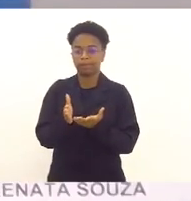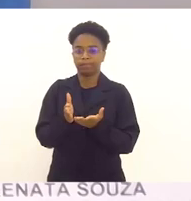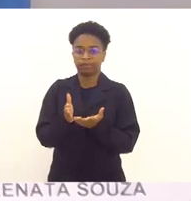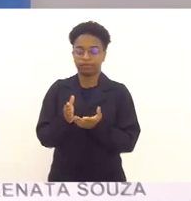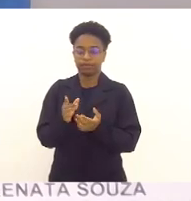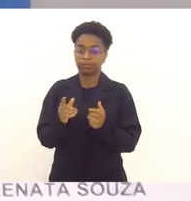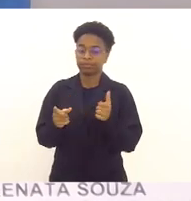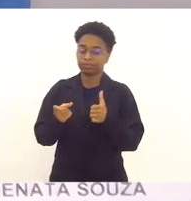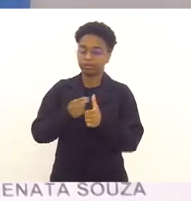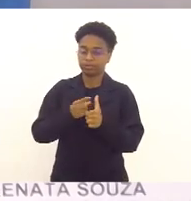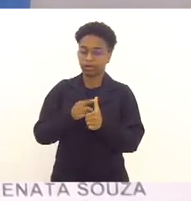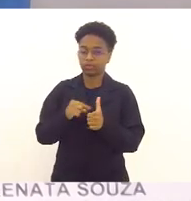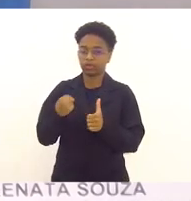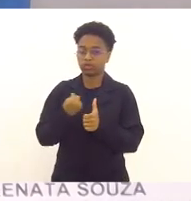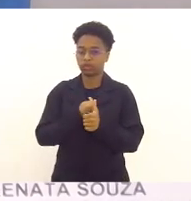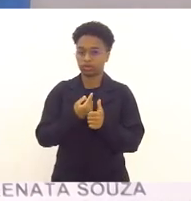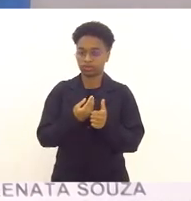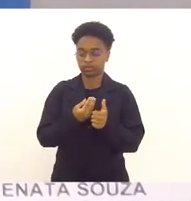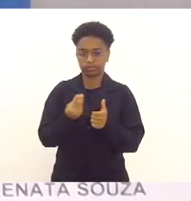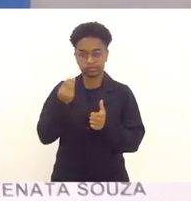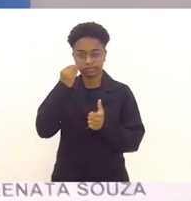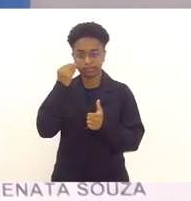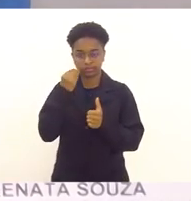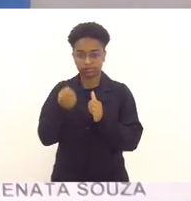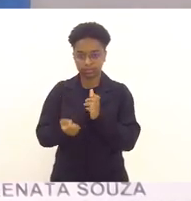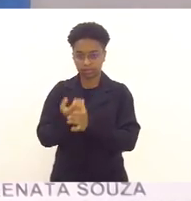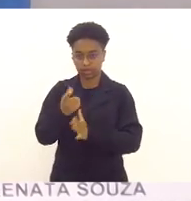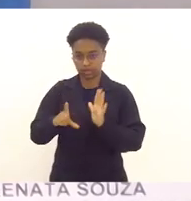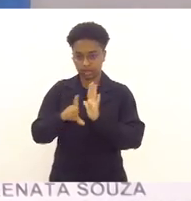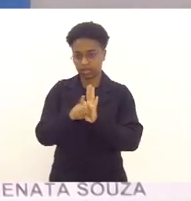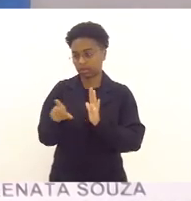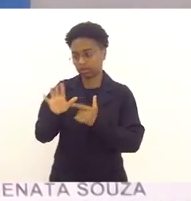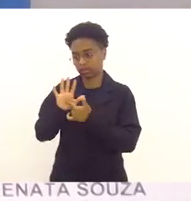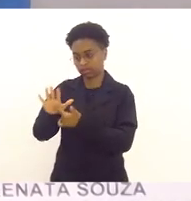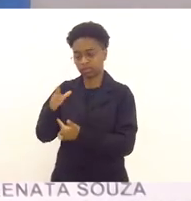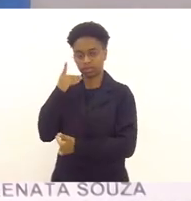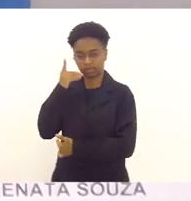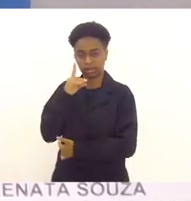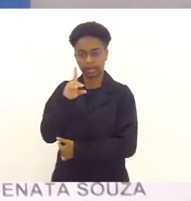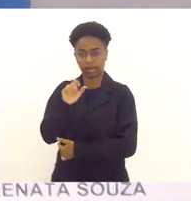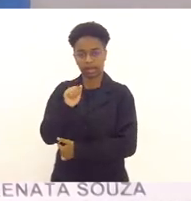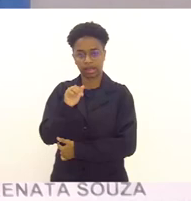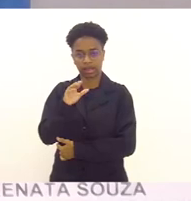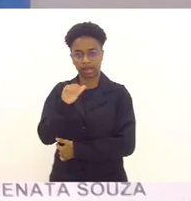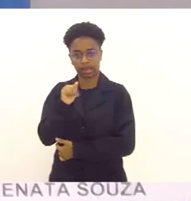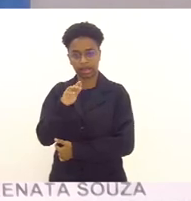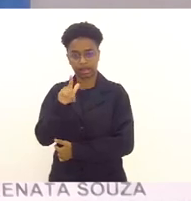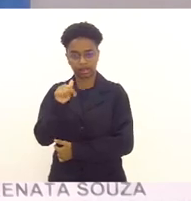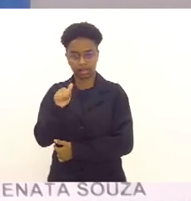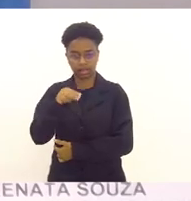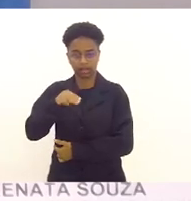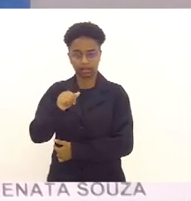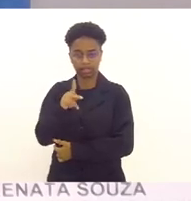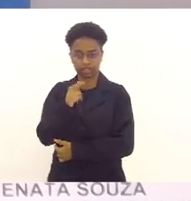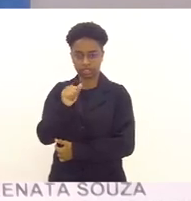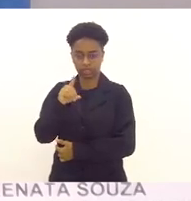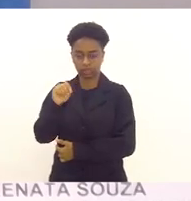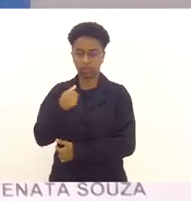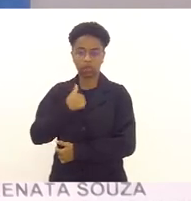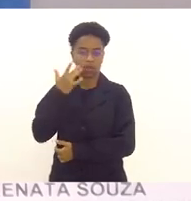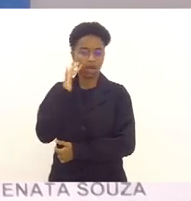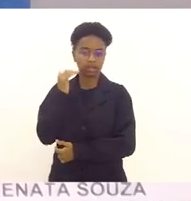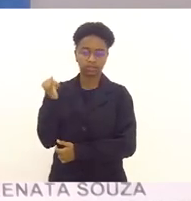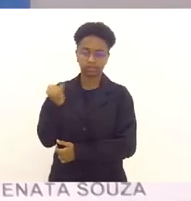possa encaminhar e aprovação da Lei apresentada aqui pela nossa querida Karla Machado acho que isso é fundamental